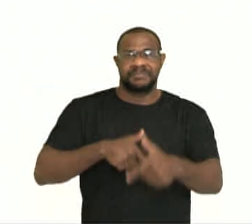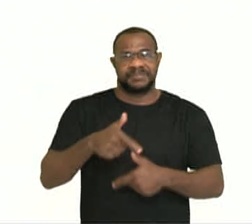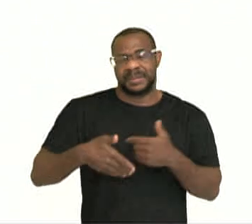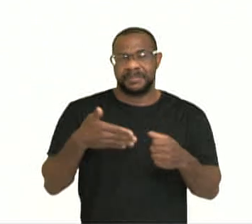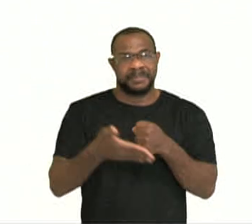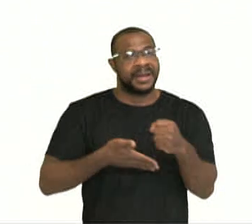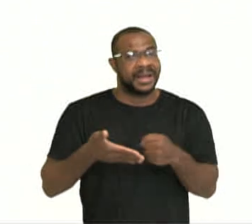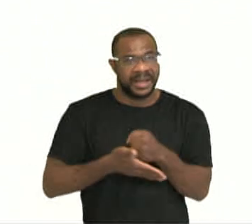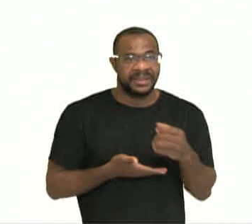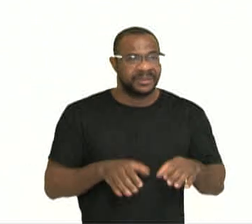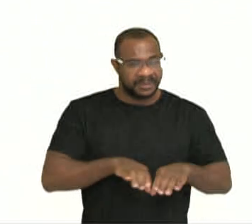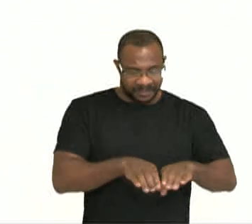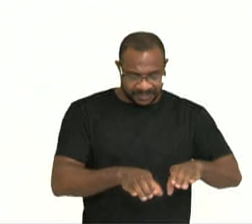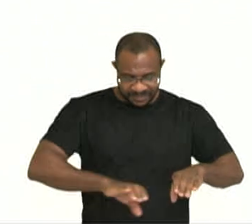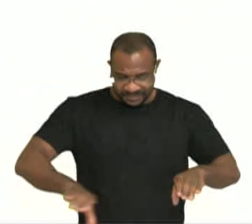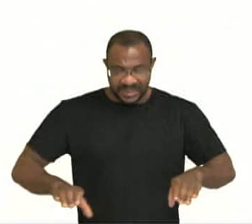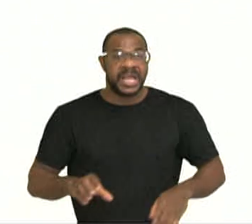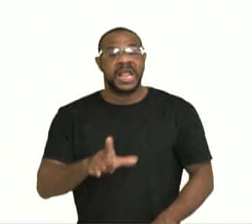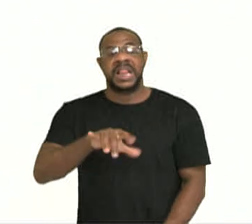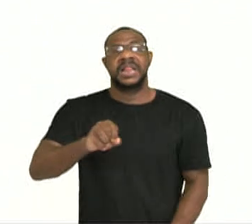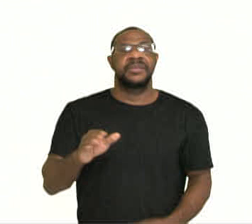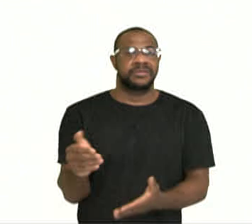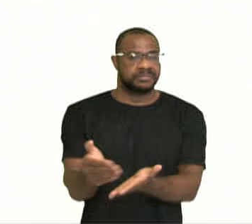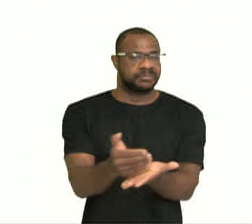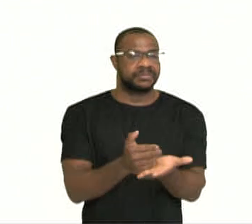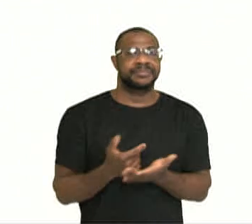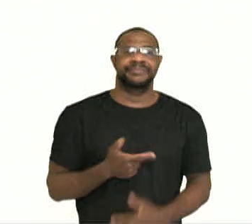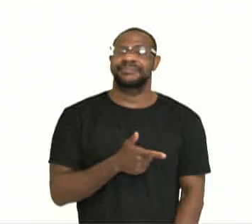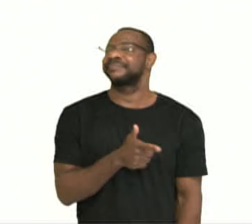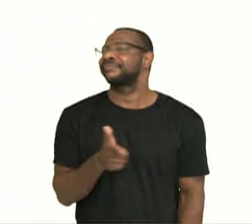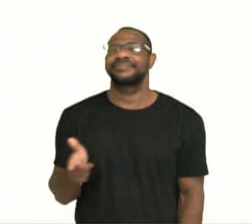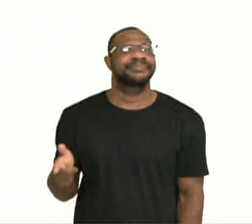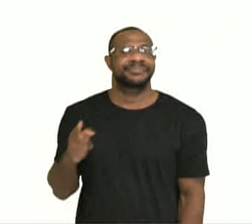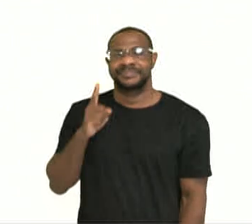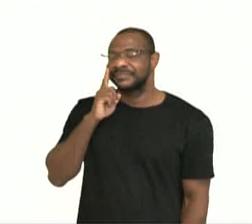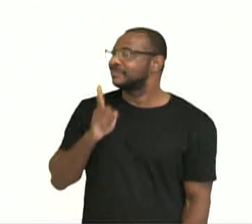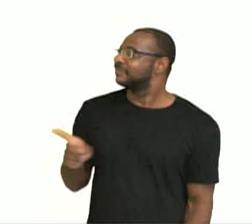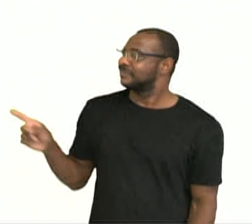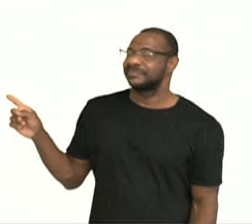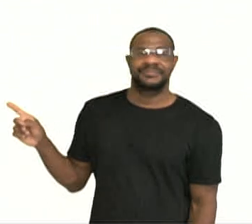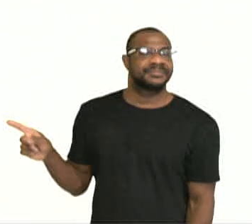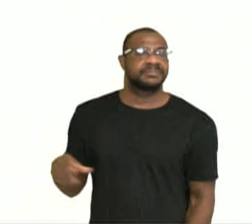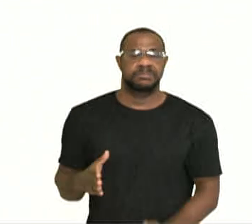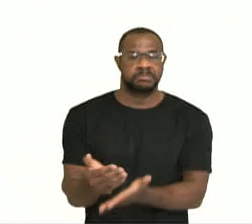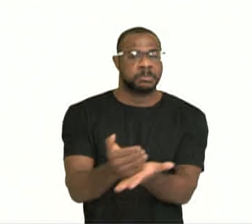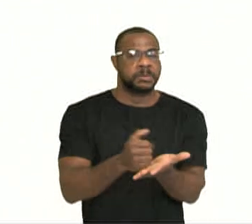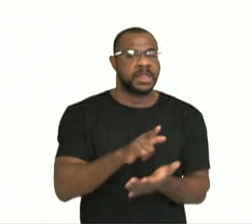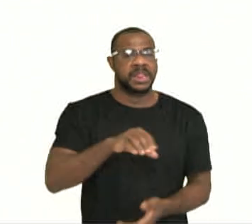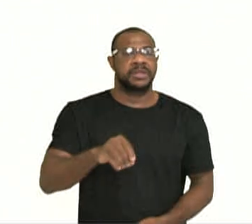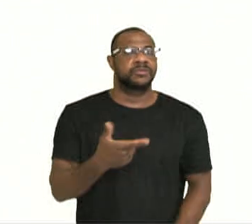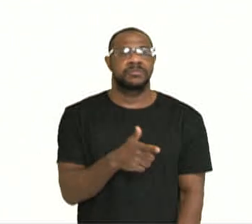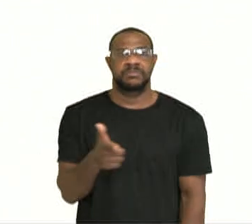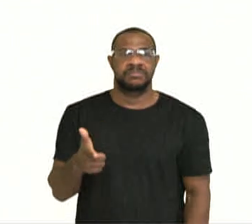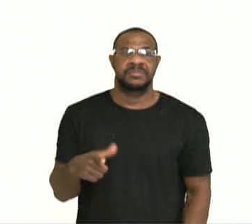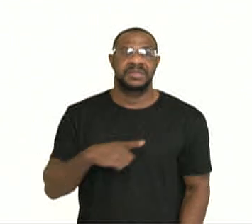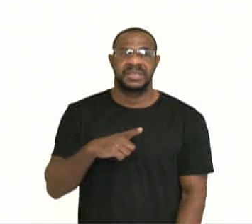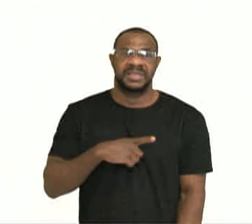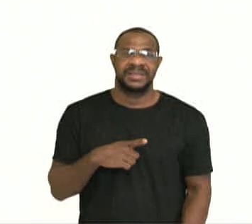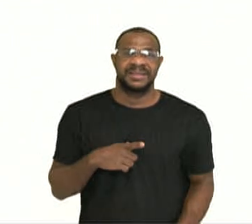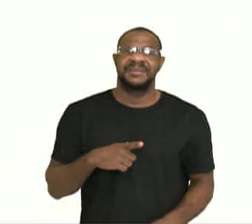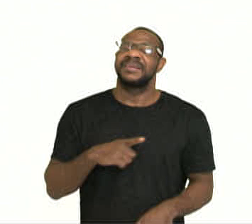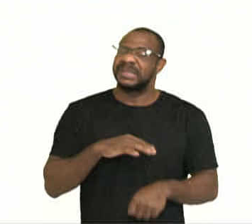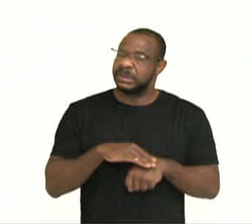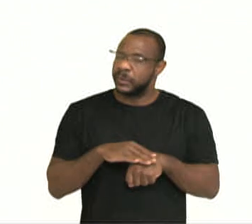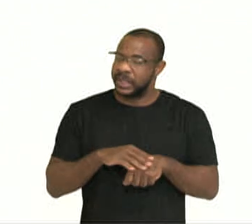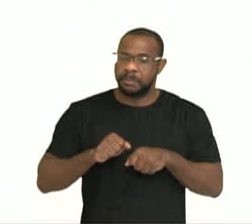básicos como saneamento, a coleta de lixo faz parte do saneamento básico. Então, se não há coleta de lixo, haverá ali a proliferação